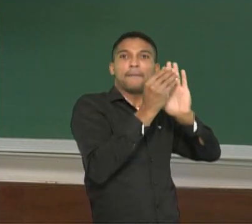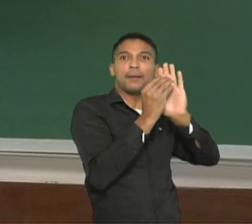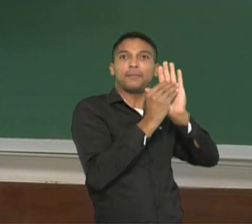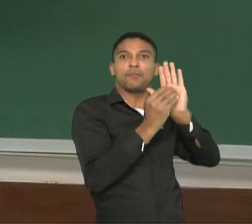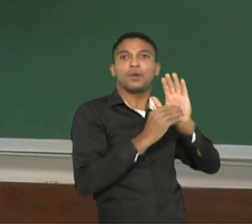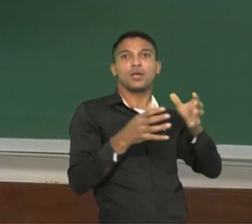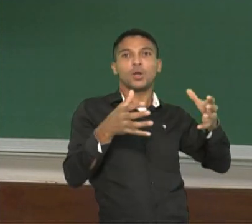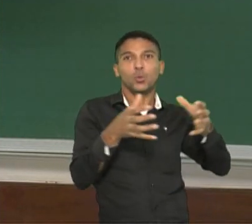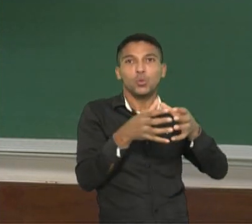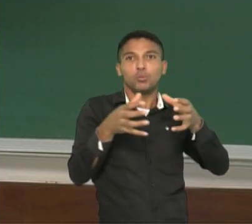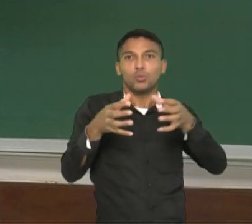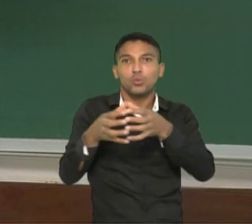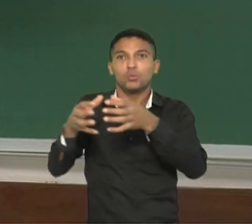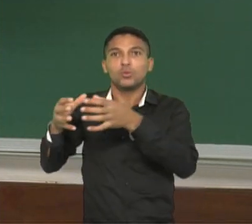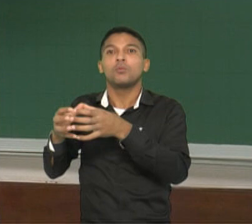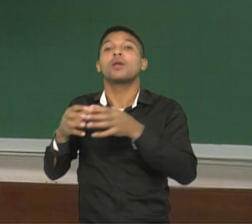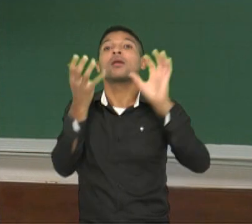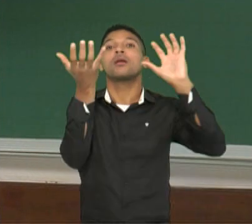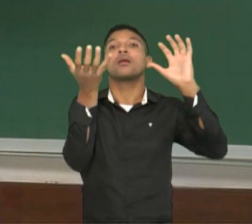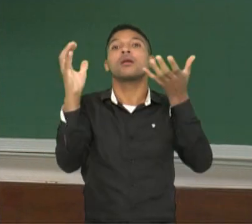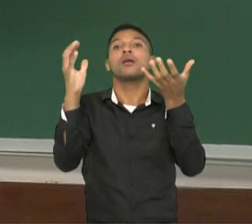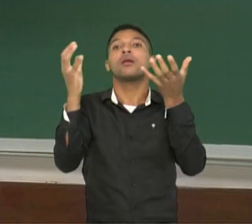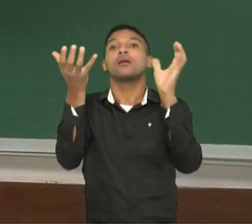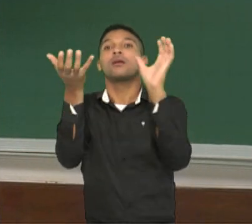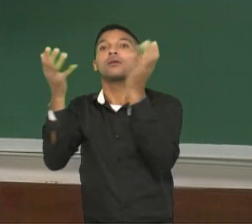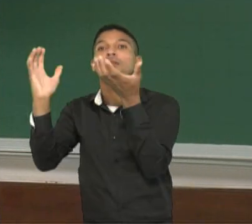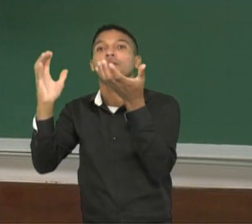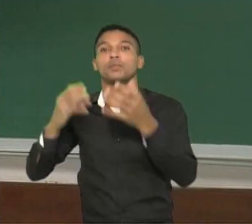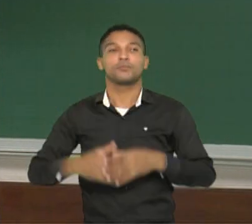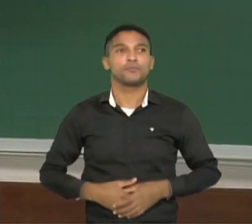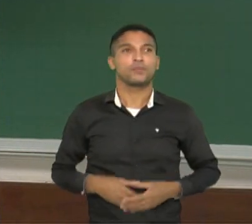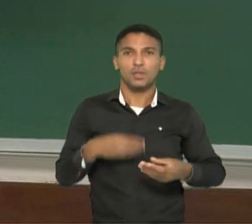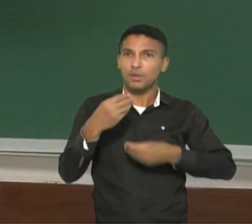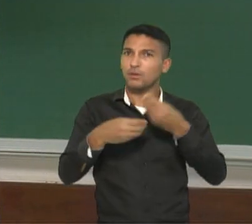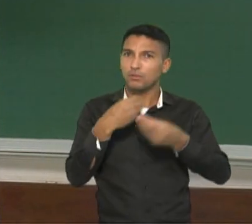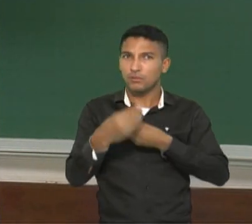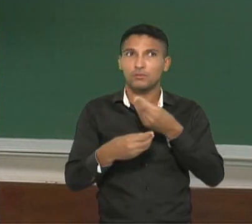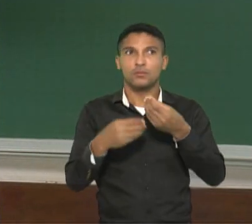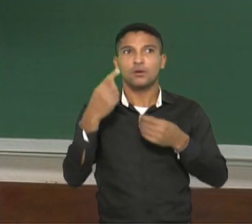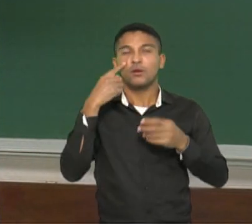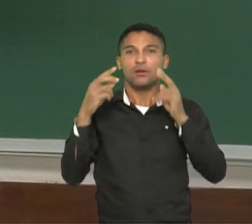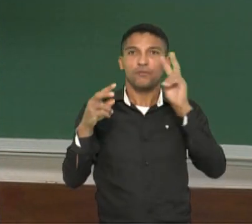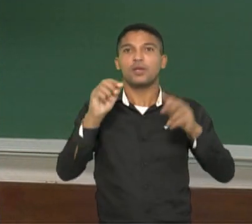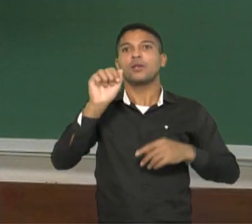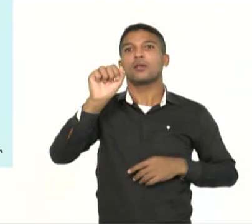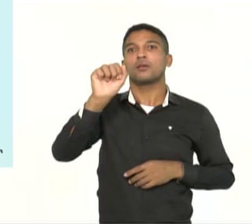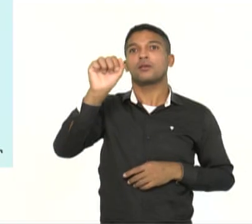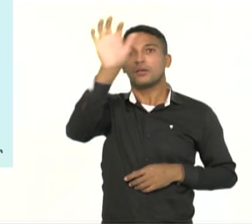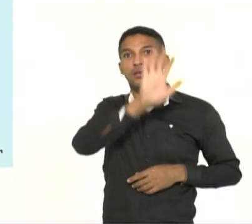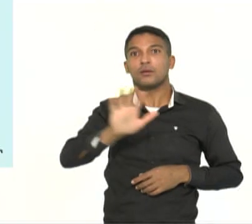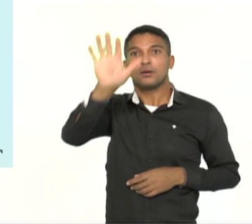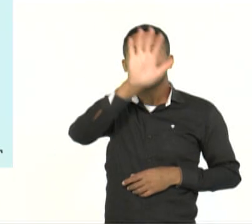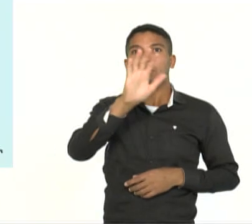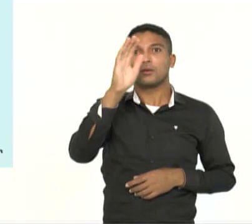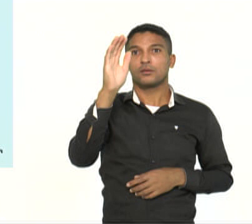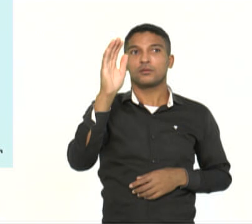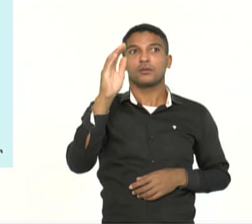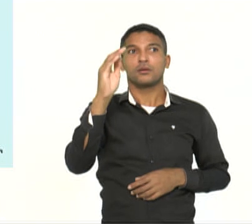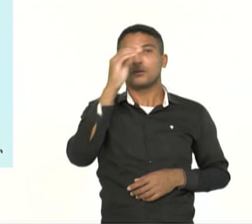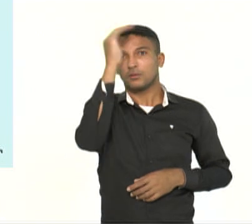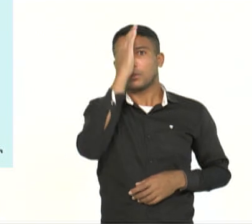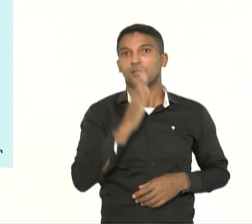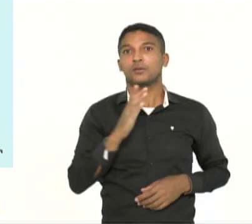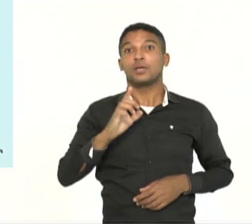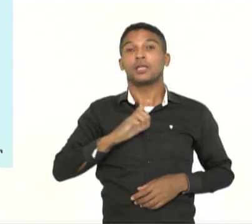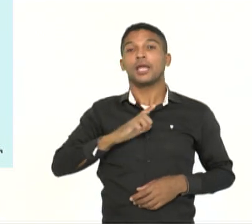contemporâneo essa classificação. E de que forma ele criou essa classificação? Conforme você pode visualizar aqui na tela. Então nós temos